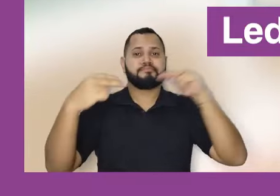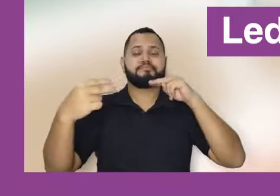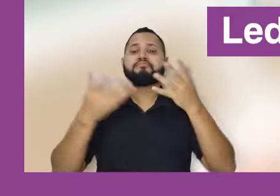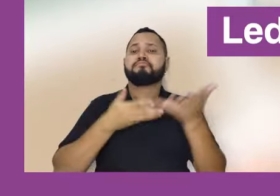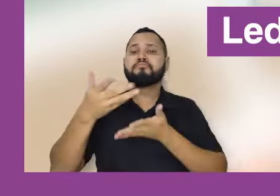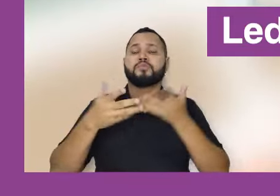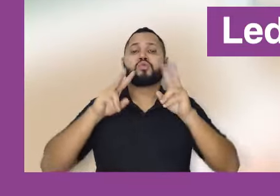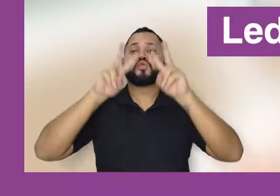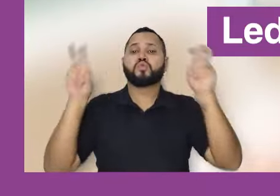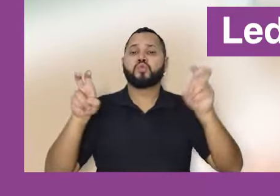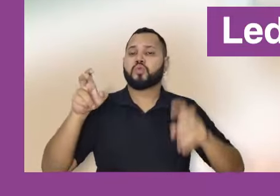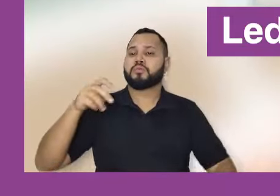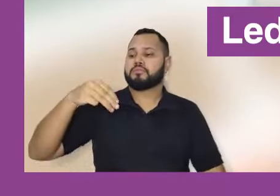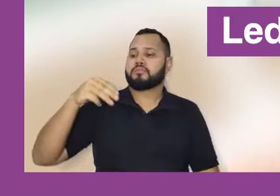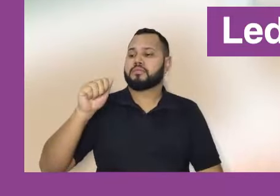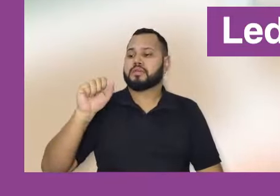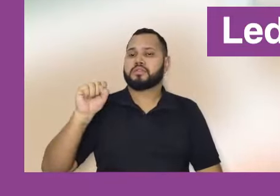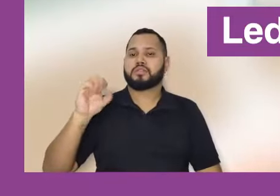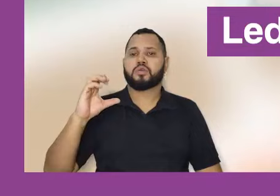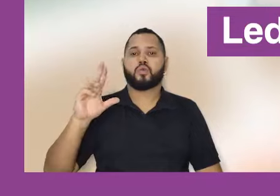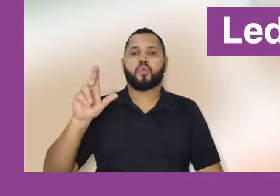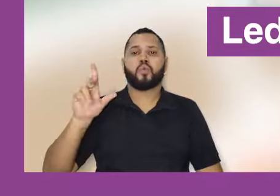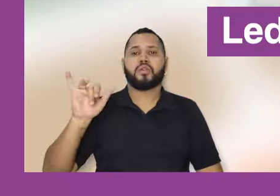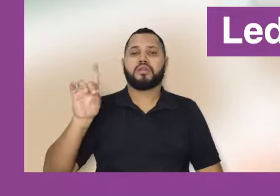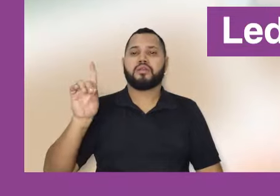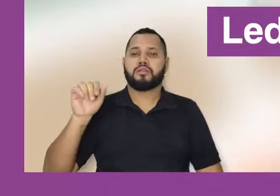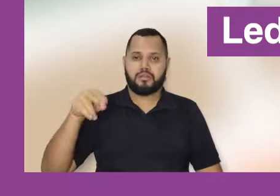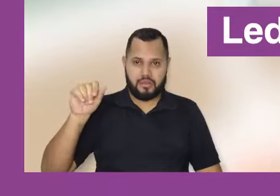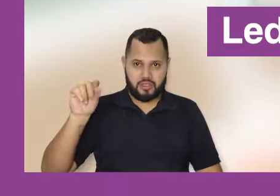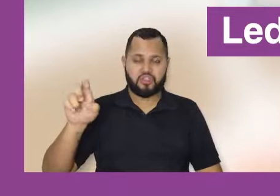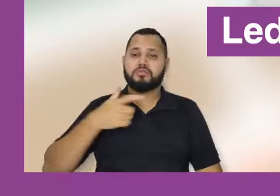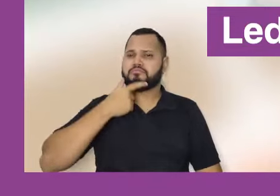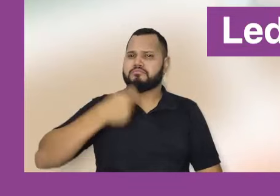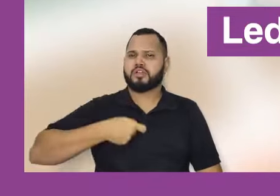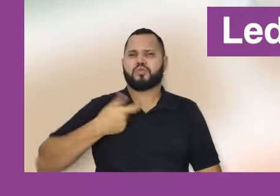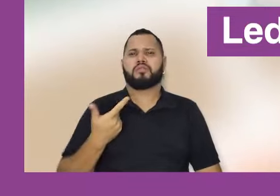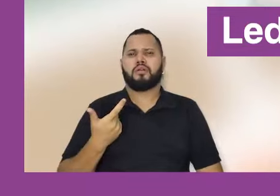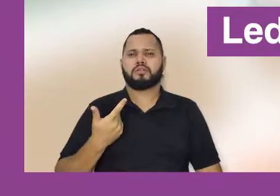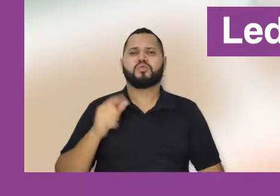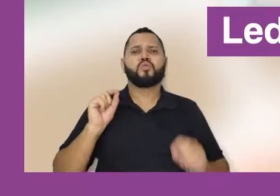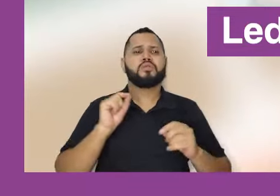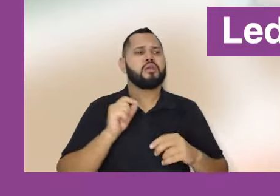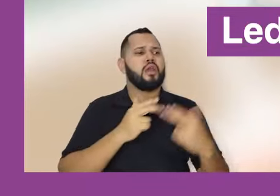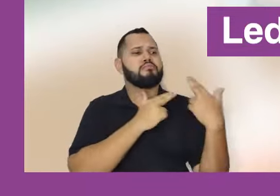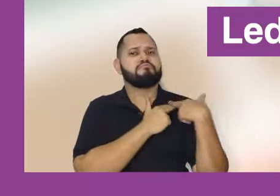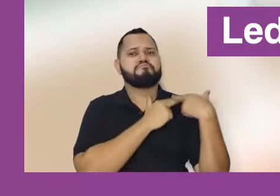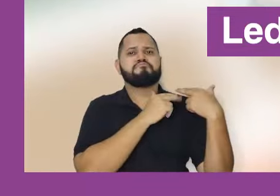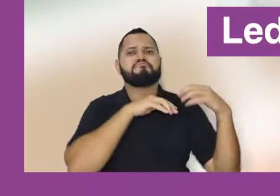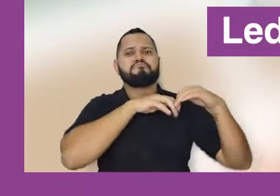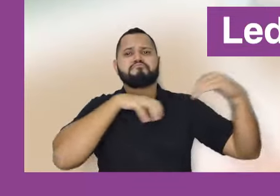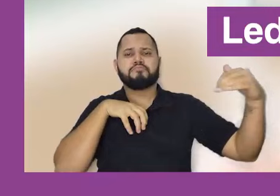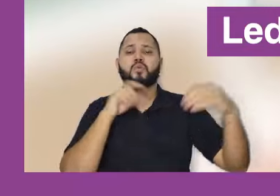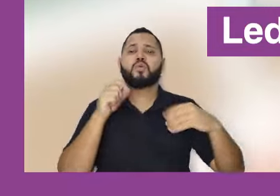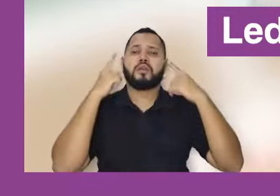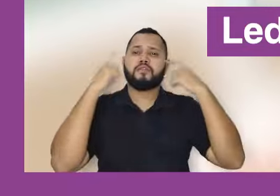sobre masculinidades então o que que é divisão de tarefas o que que é violência